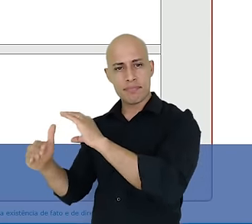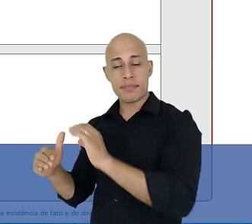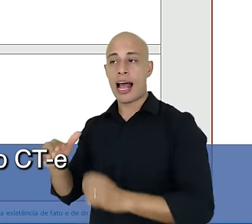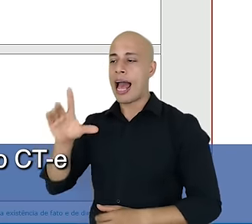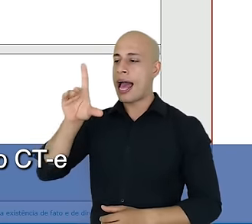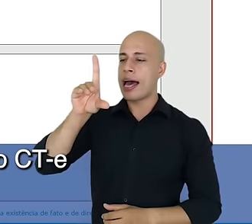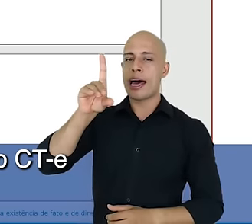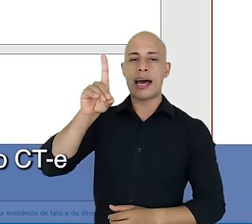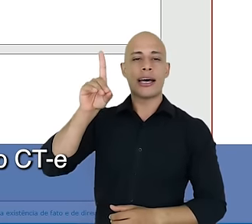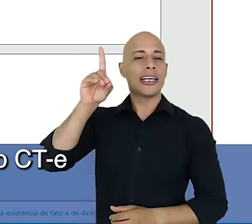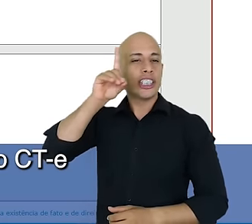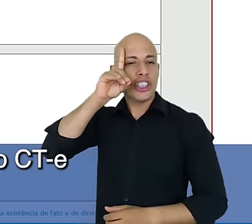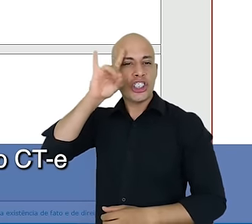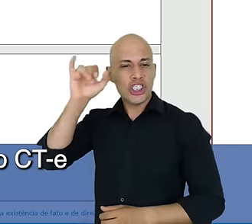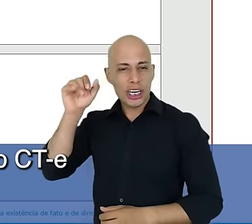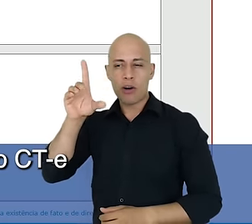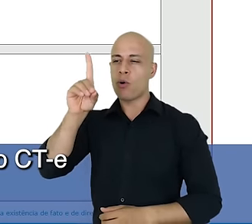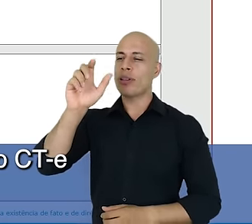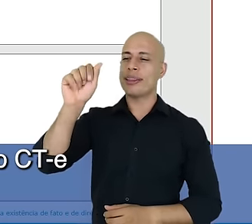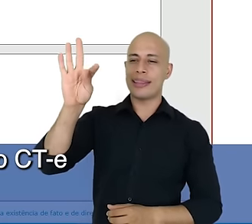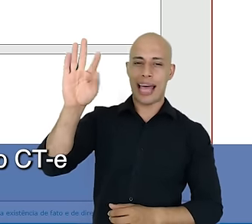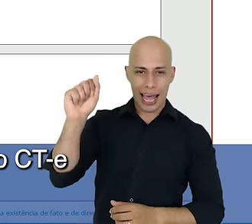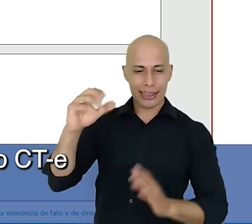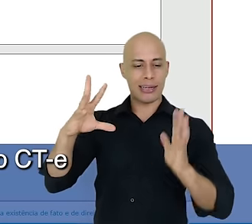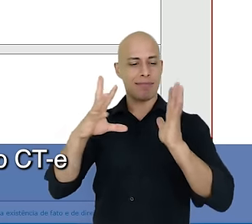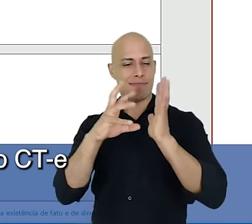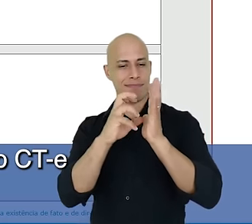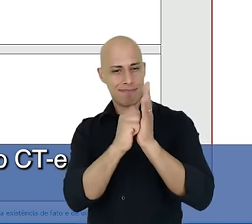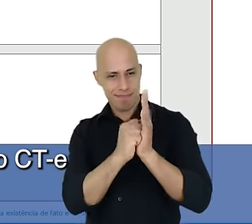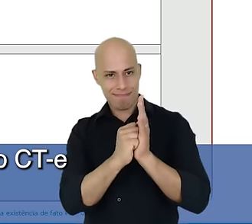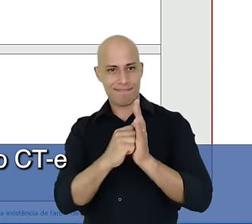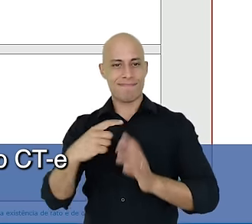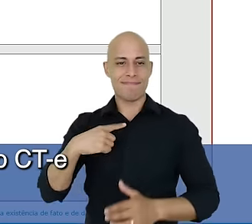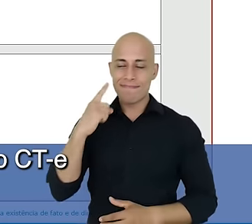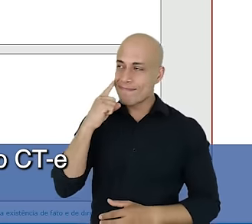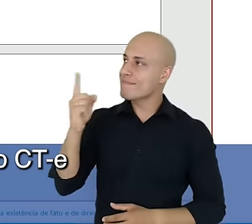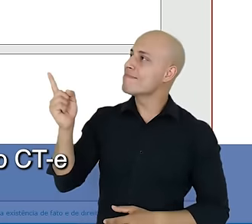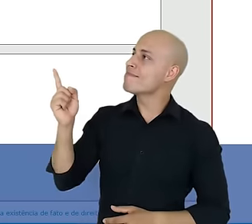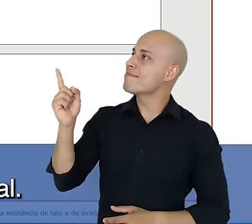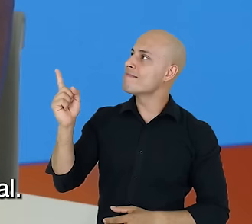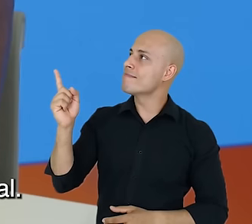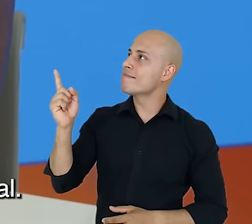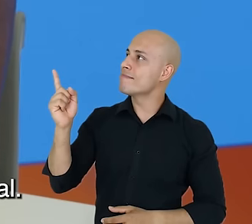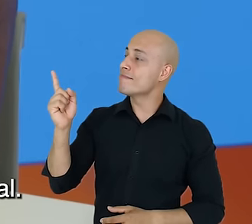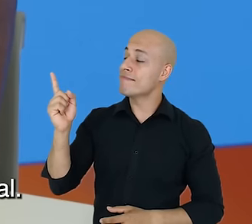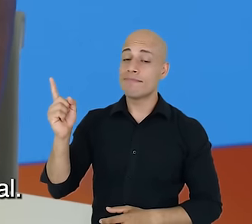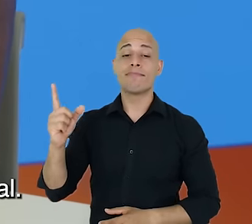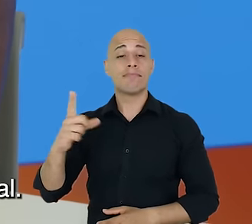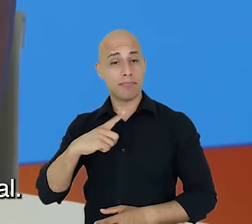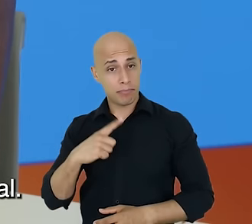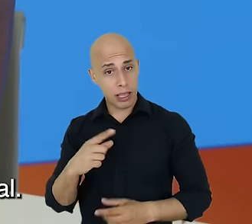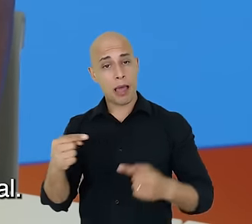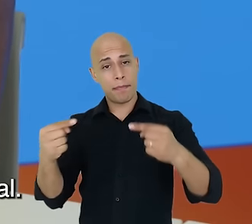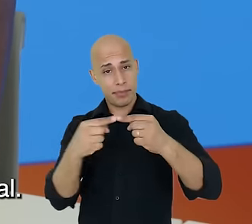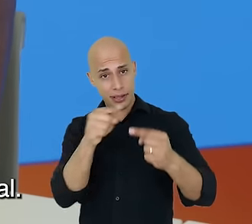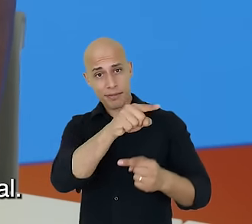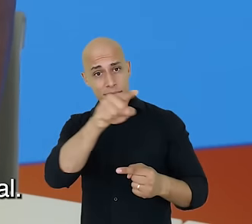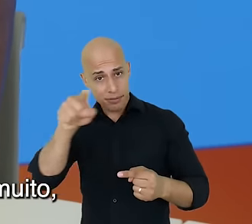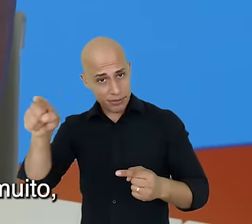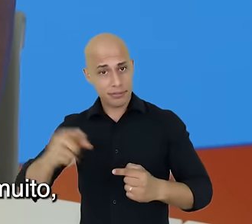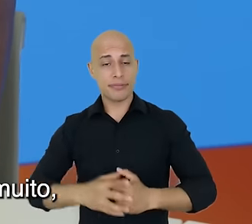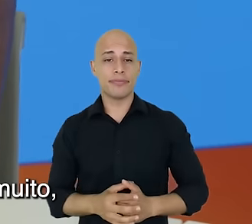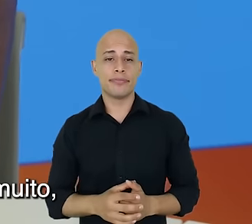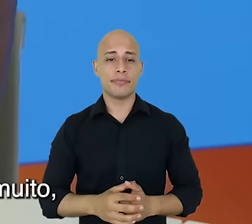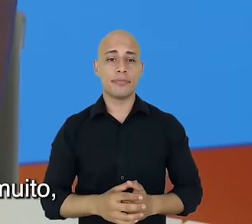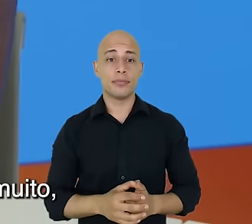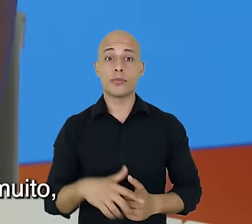credenciamento isso da enfe e data de credenciamento do CTE também se for o caso Então vale isso aí para vocês pessoal